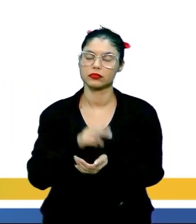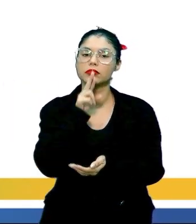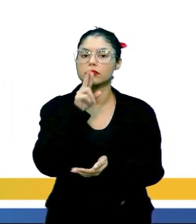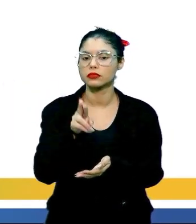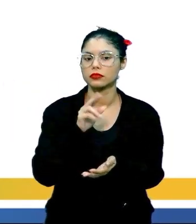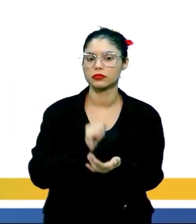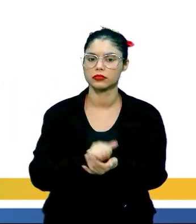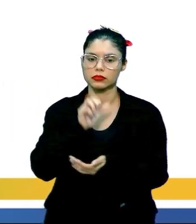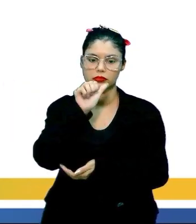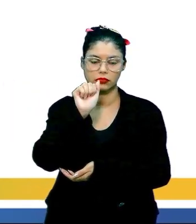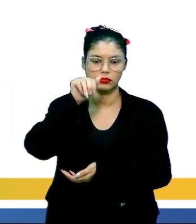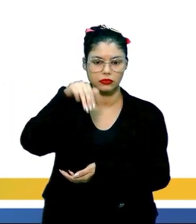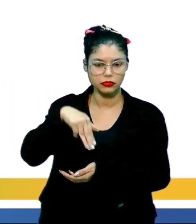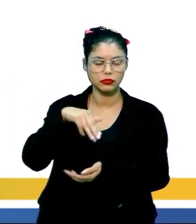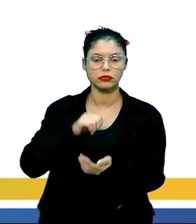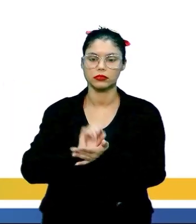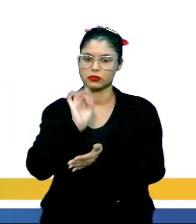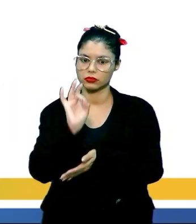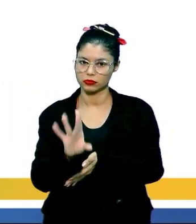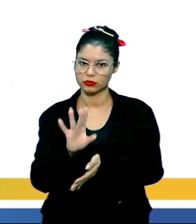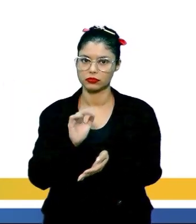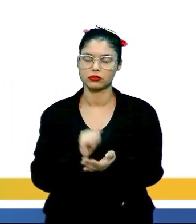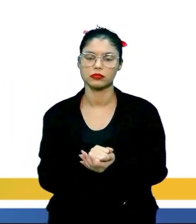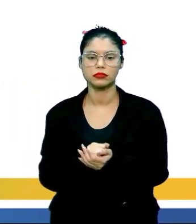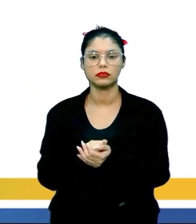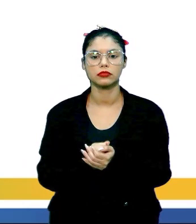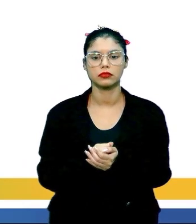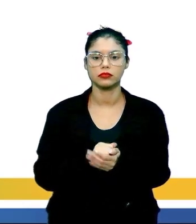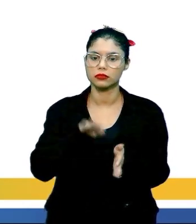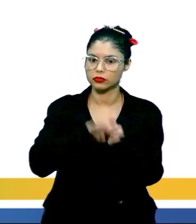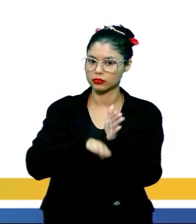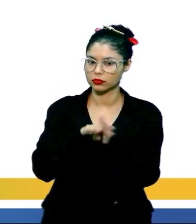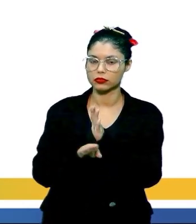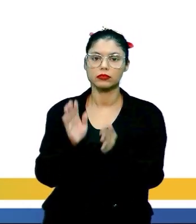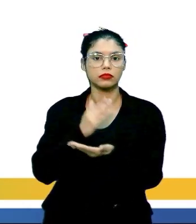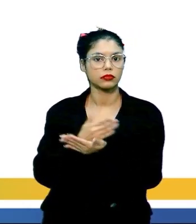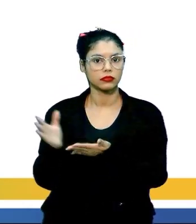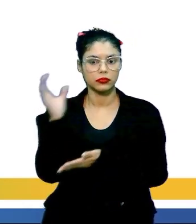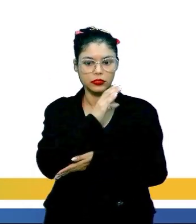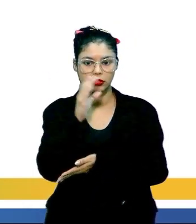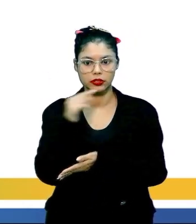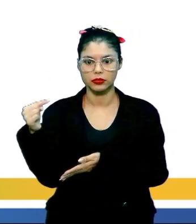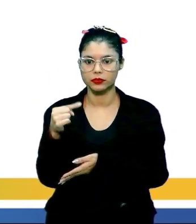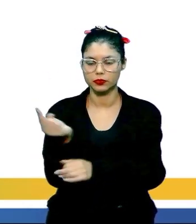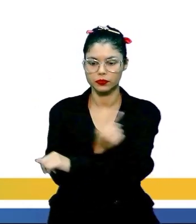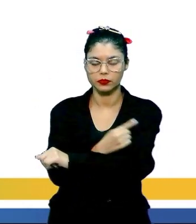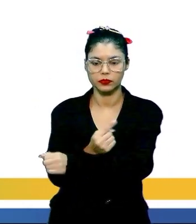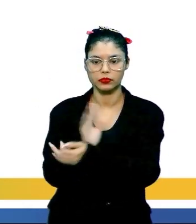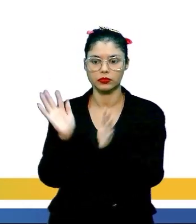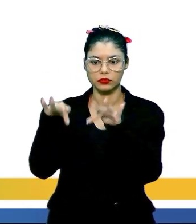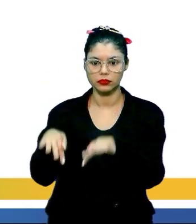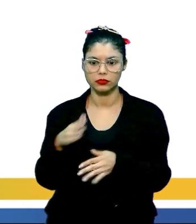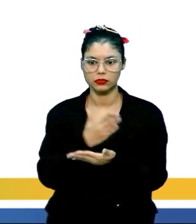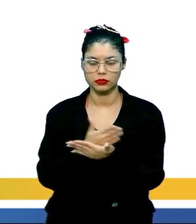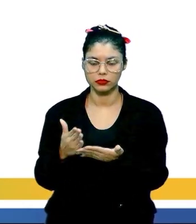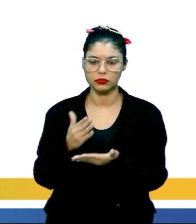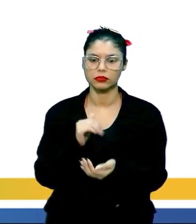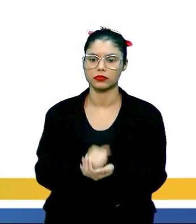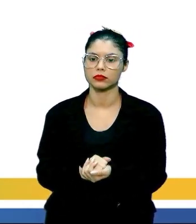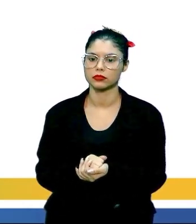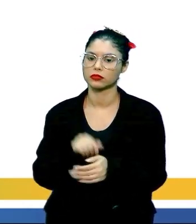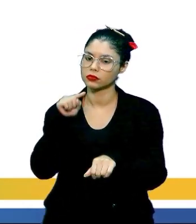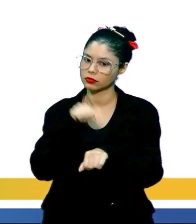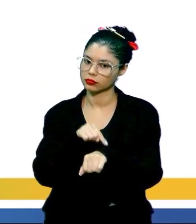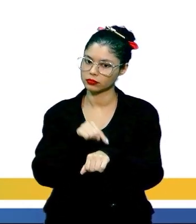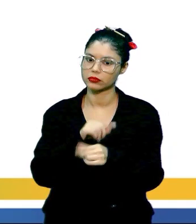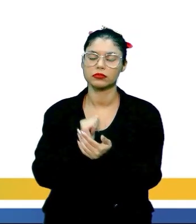calcular a aceleração média, basta subtrair velocidade final menos velocidade inicial. E a variação